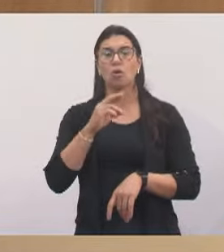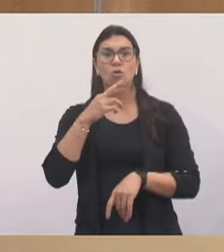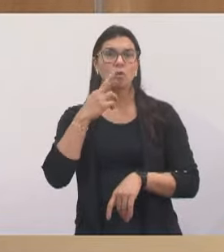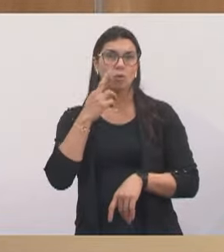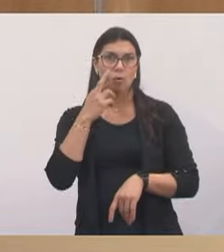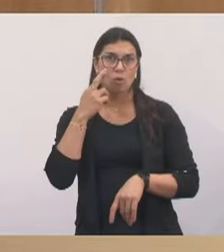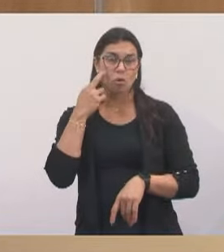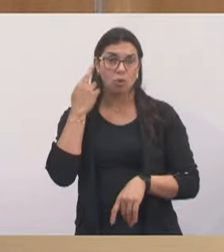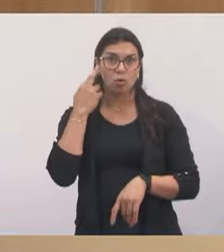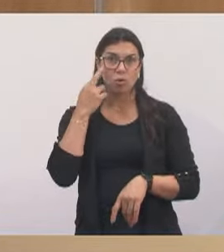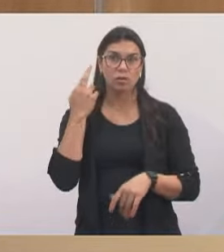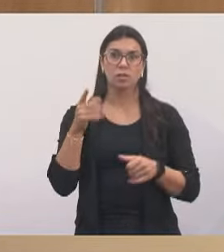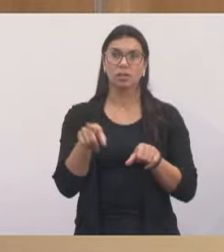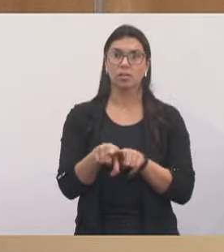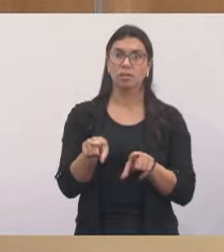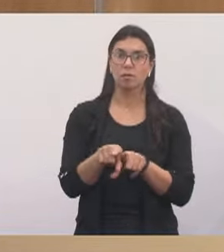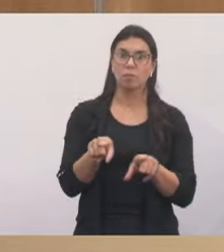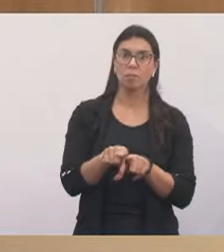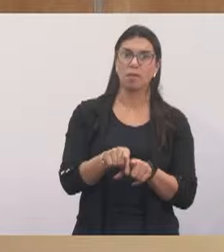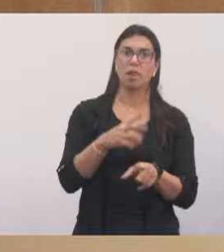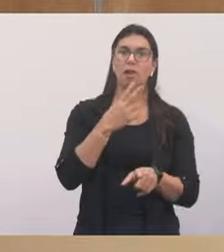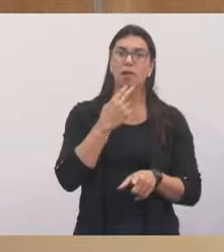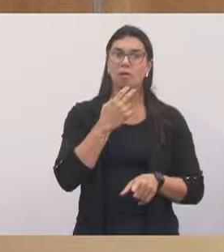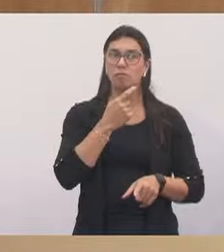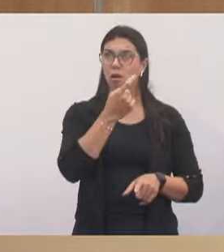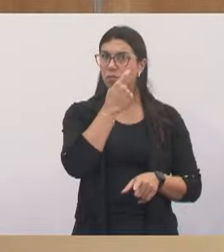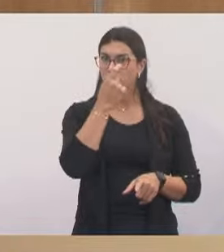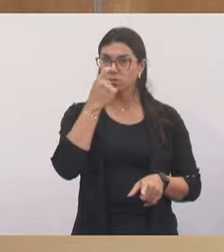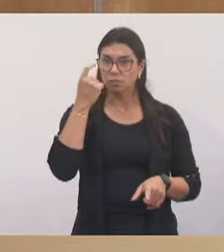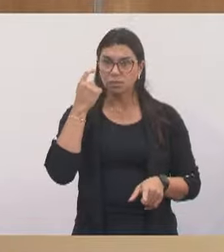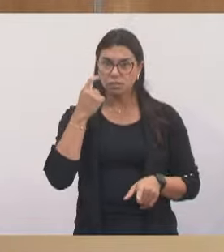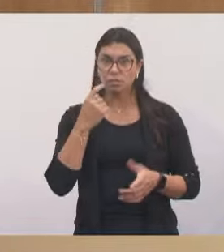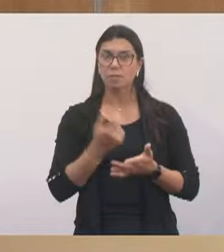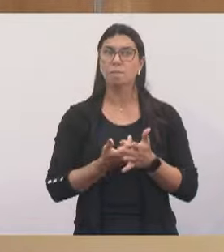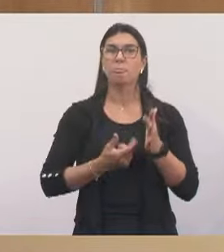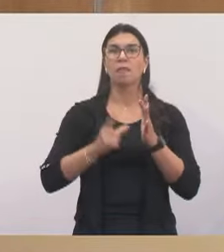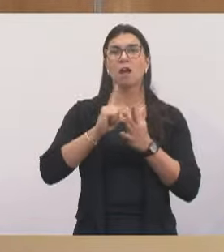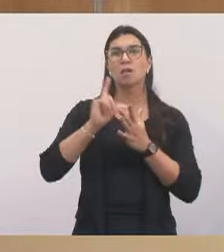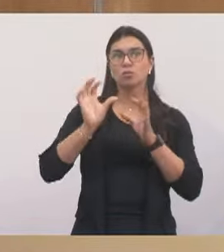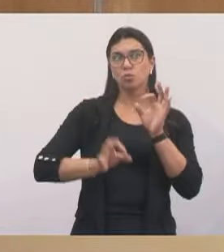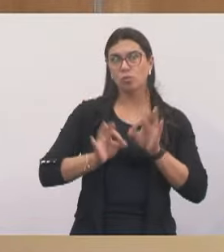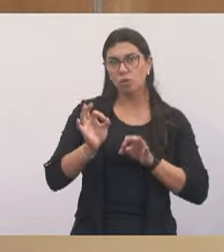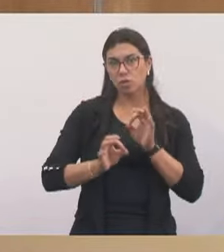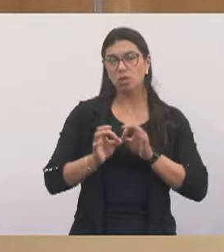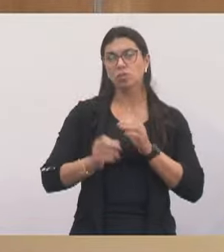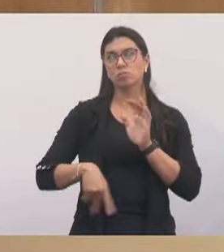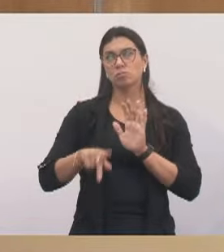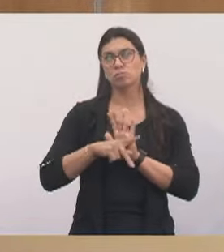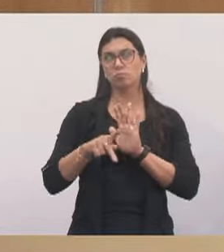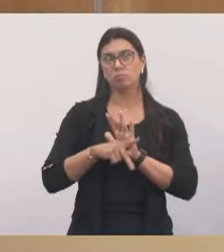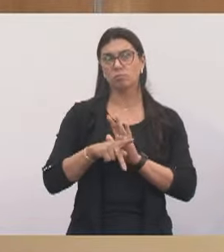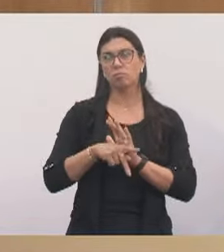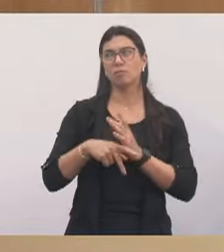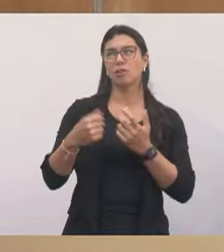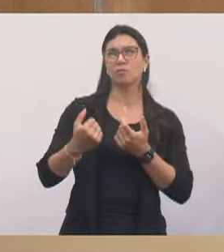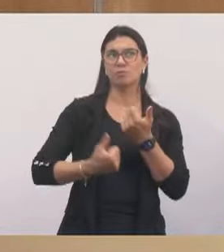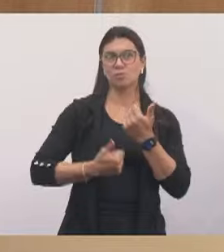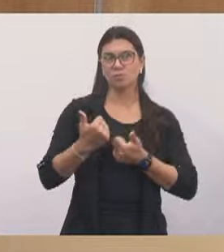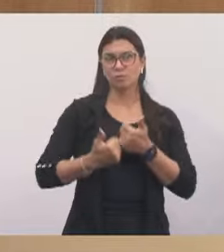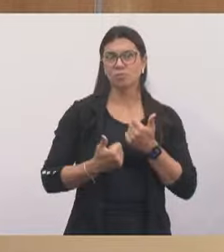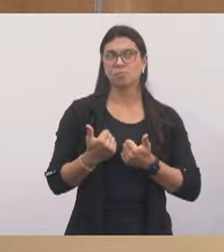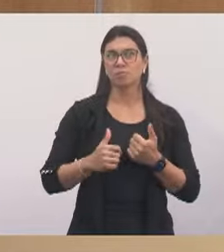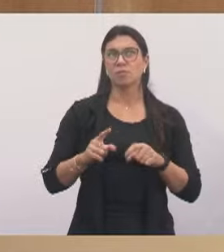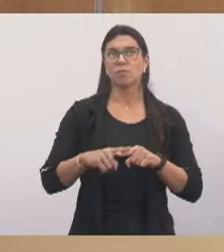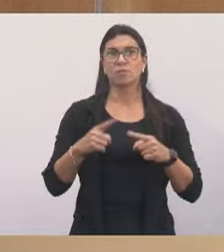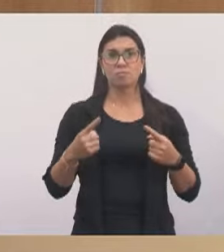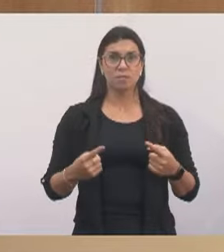Valmir apitava muito o jogo lá no Parque Meia Lua. Tá certo que às vezes tinha que sair correndo, né? Porque ele só apitava pro Meia Lua, né?